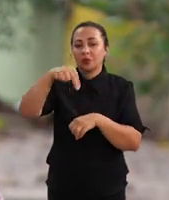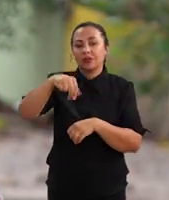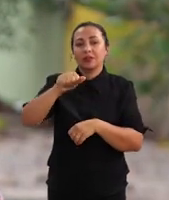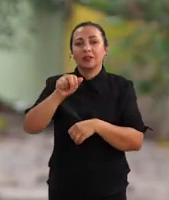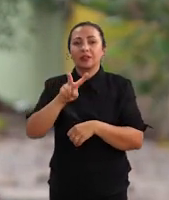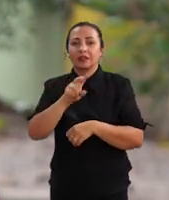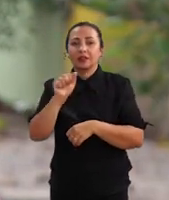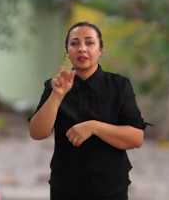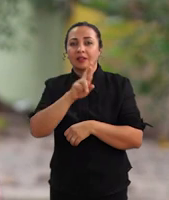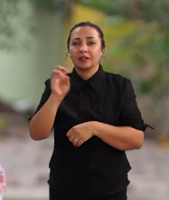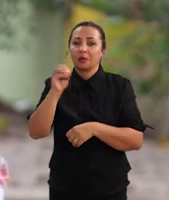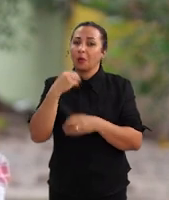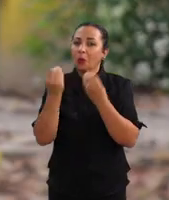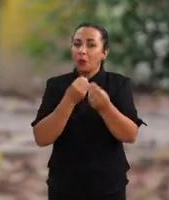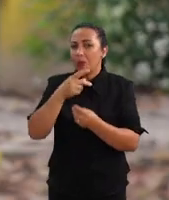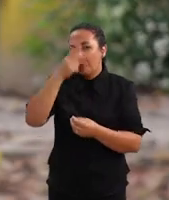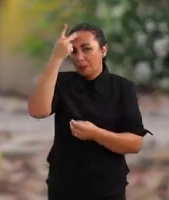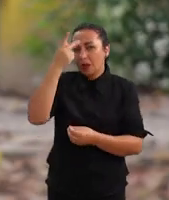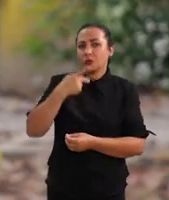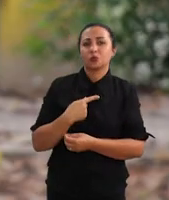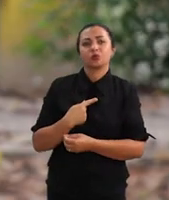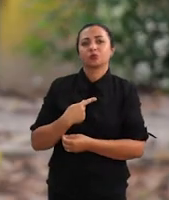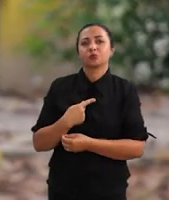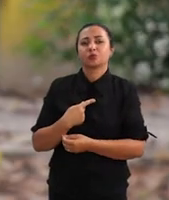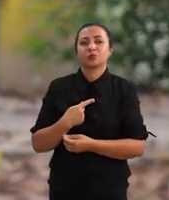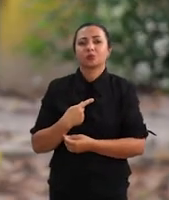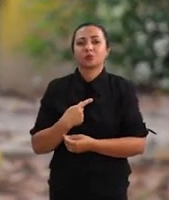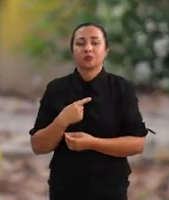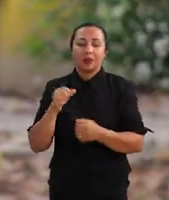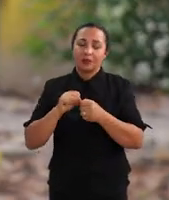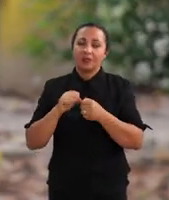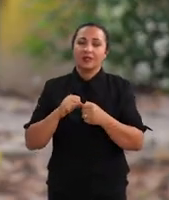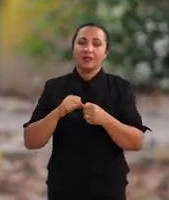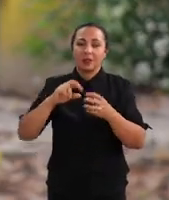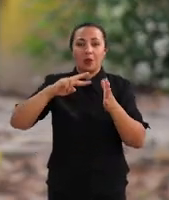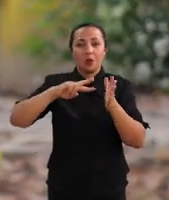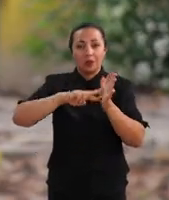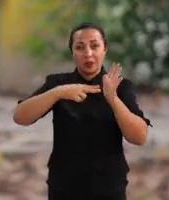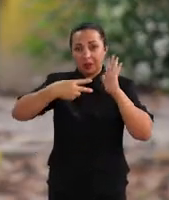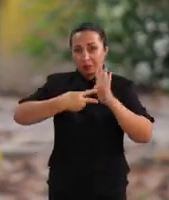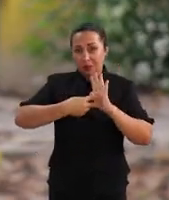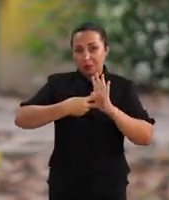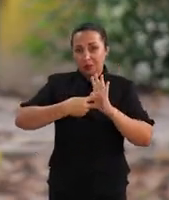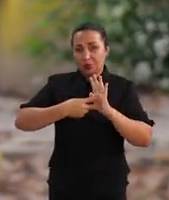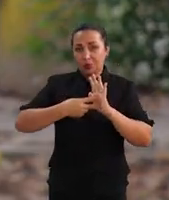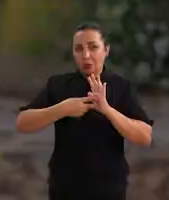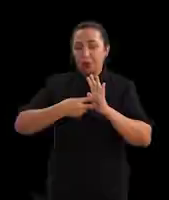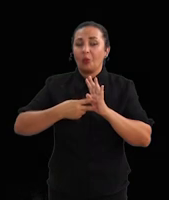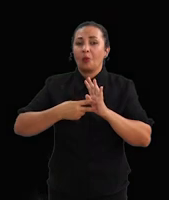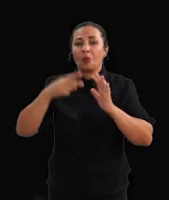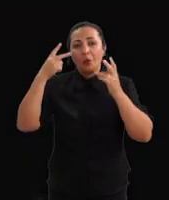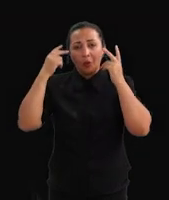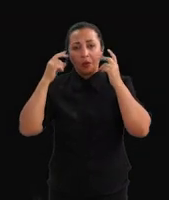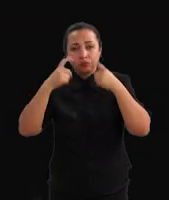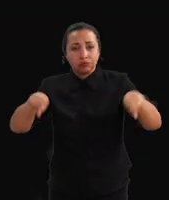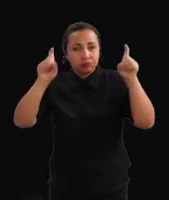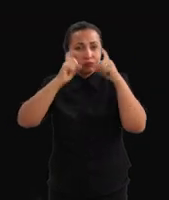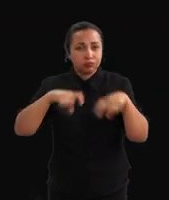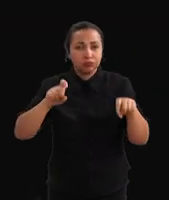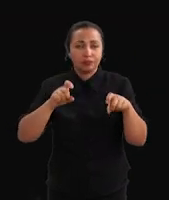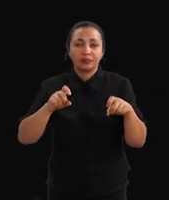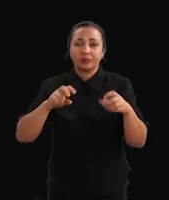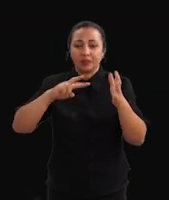Naval como autodidatas. Eu vou fazer um tradutor automático, que foi a primeira ferramenta, que traduza para o